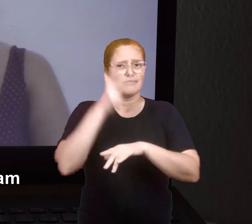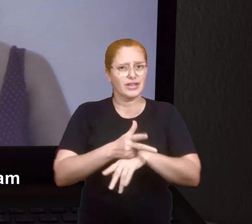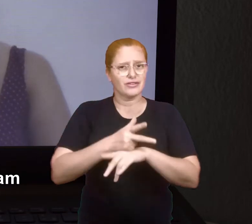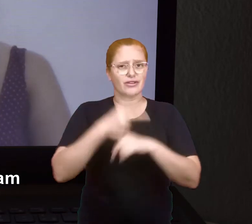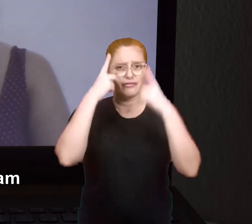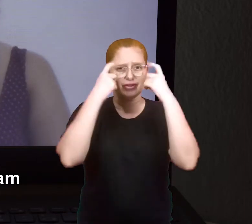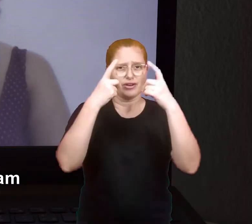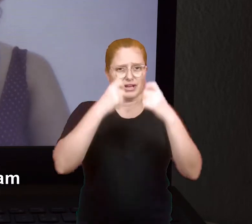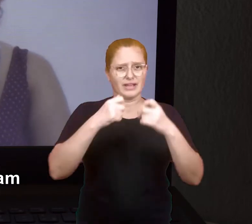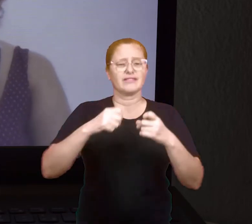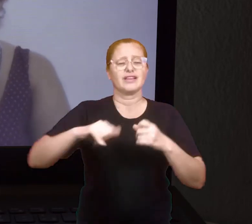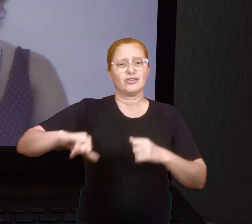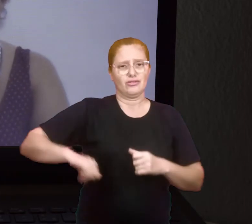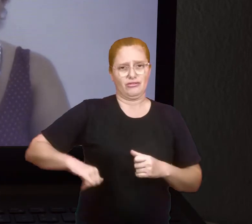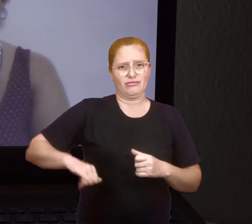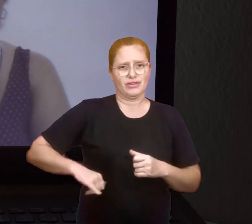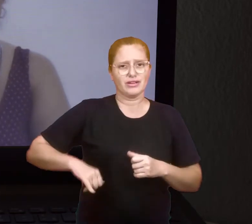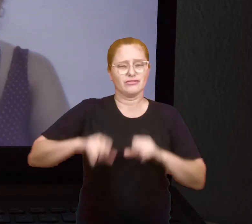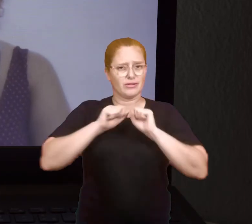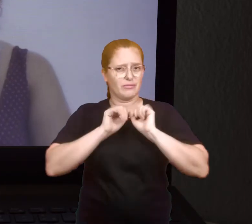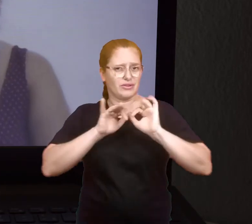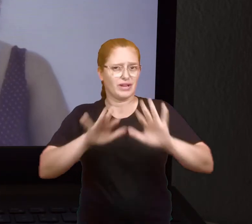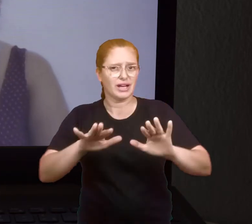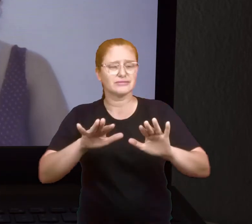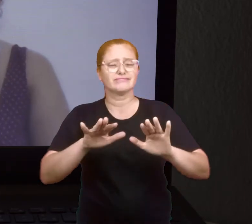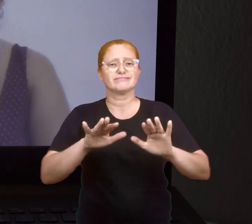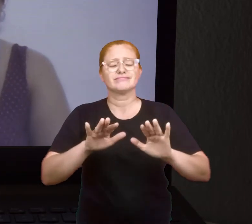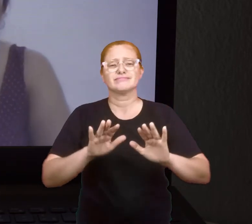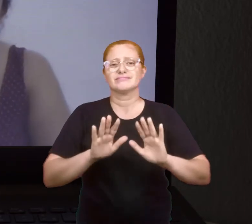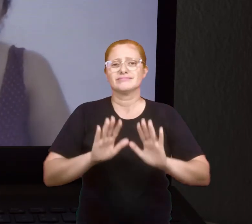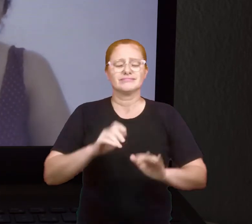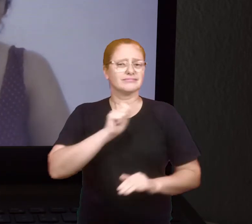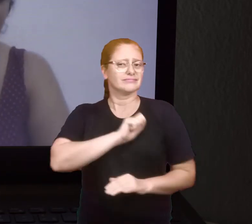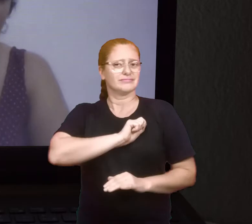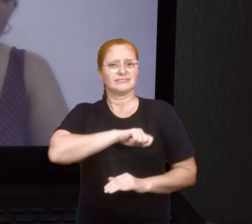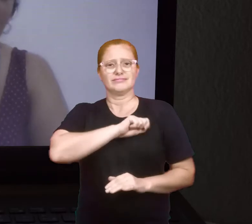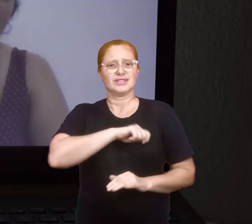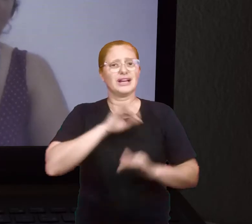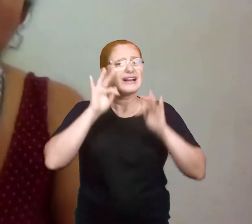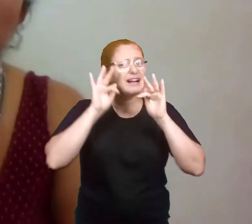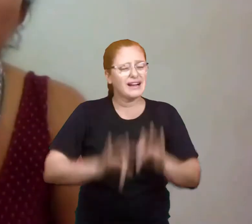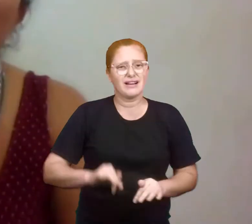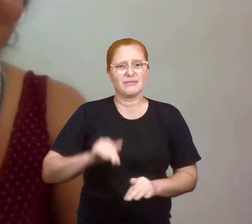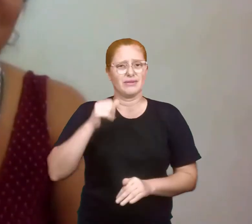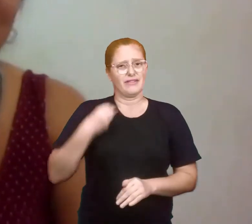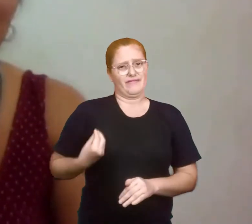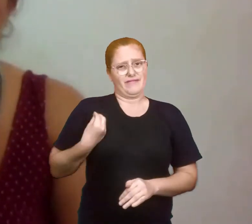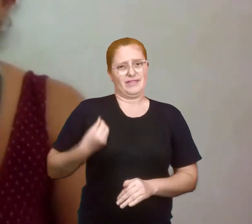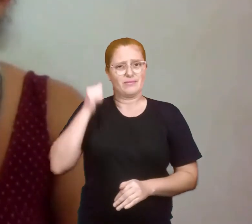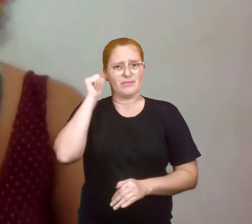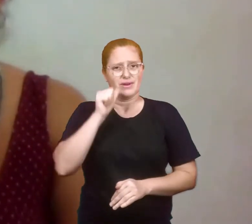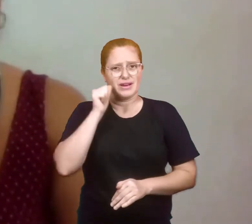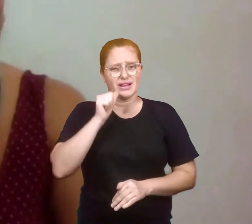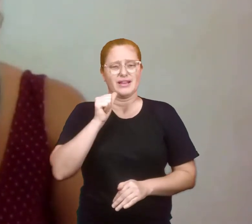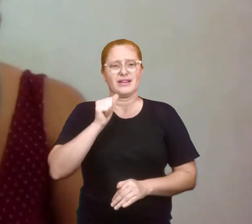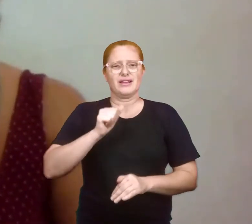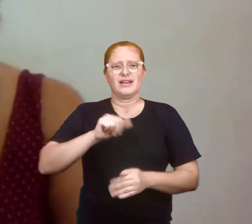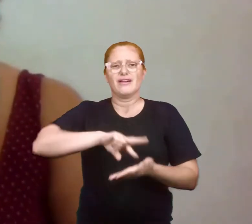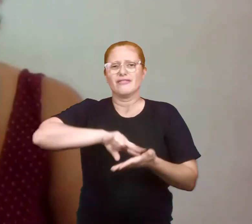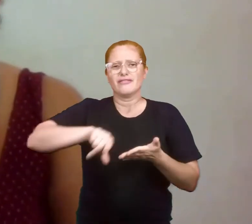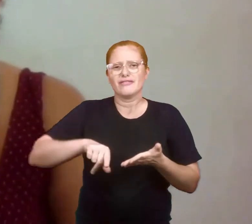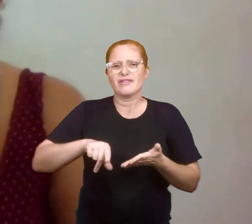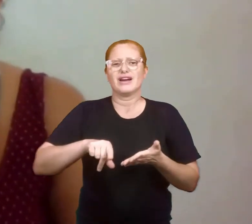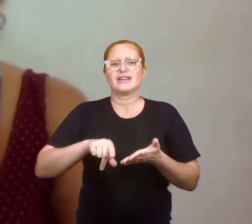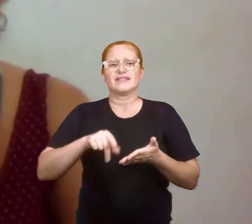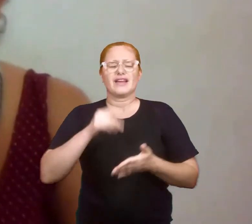violências sexuais que sofreram, e essa perversidade acaba com a vida dessas mulheres. Muitas delas são estimuladas a não